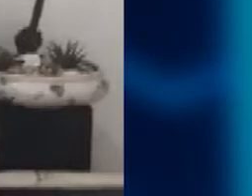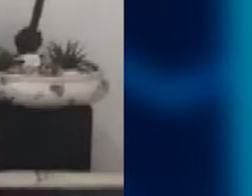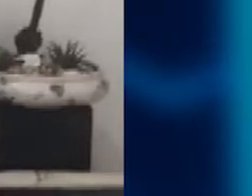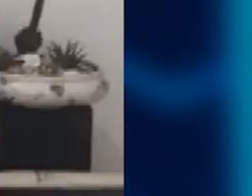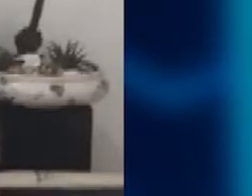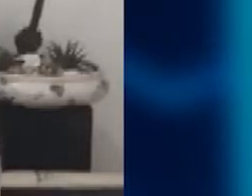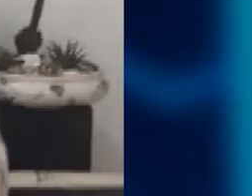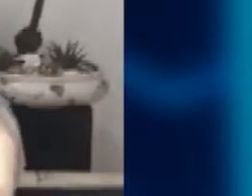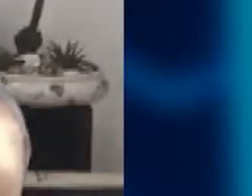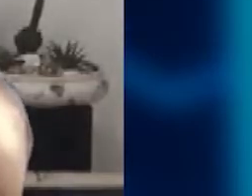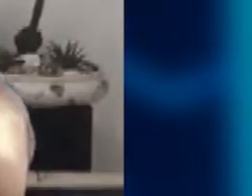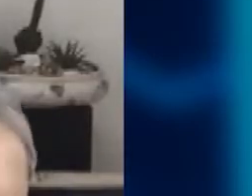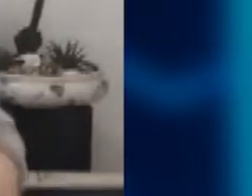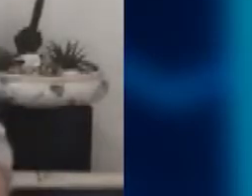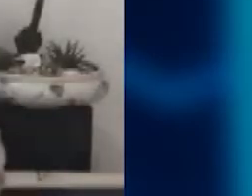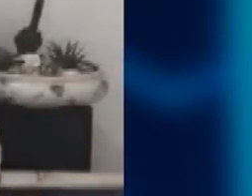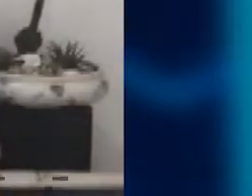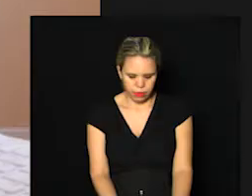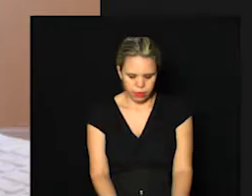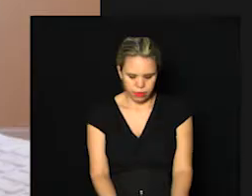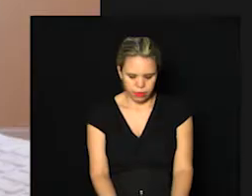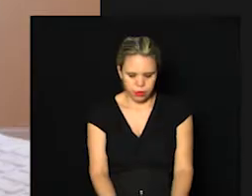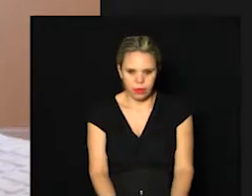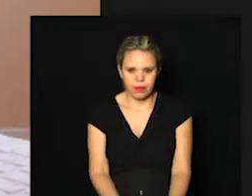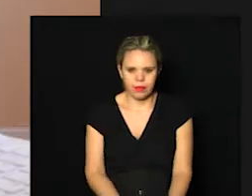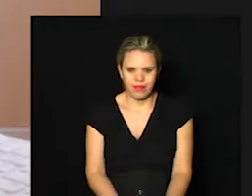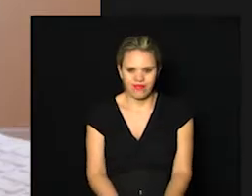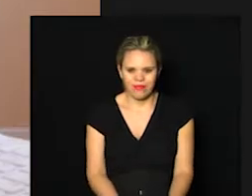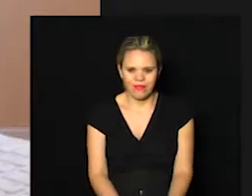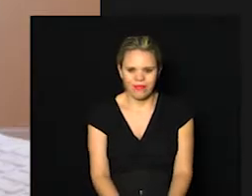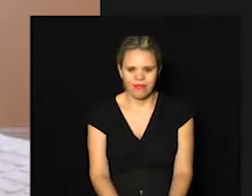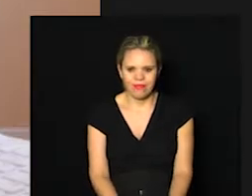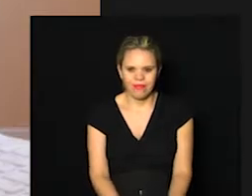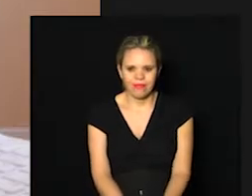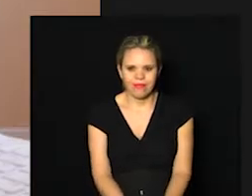tal homenagem. Um grande abraço para você.